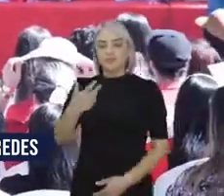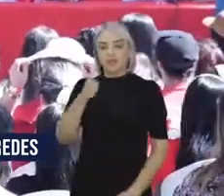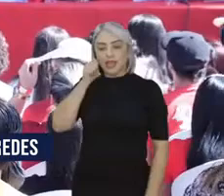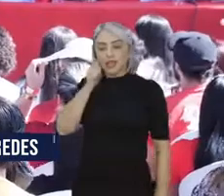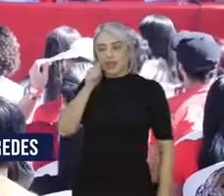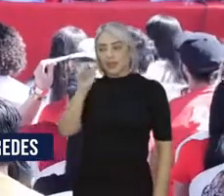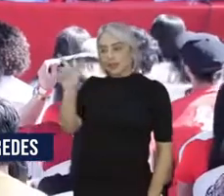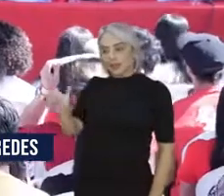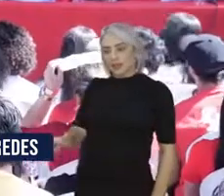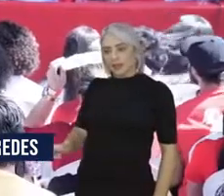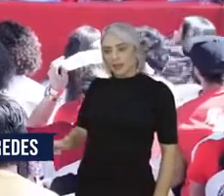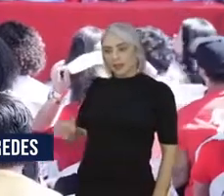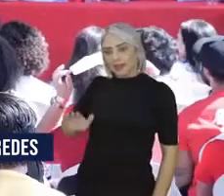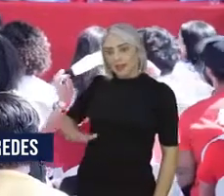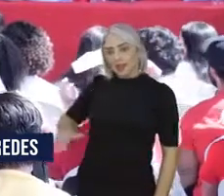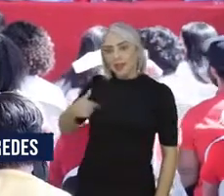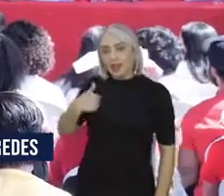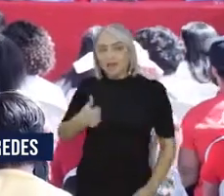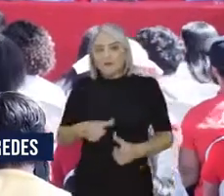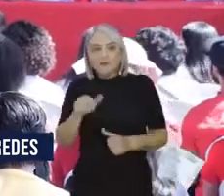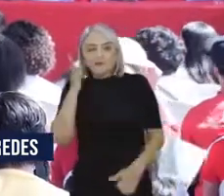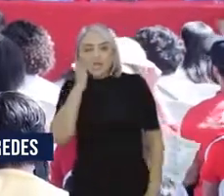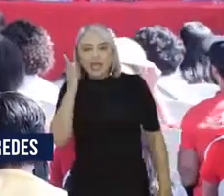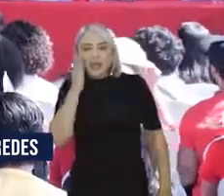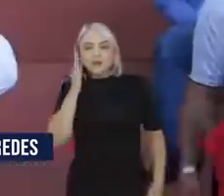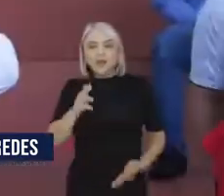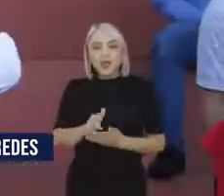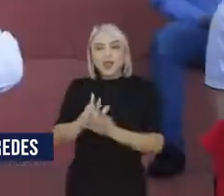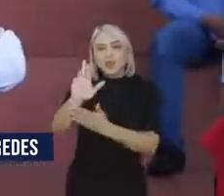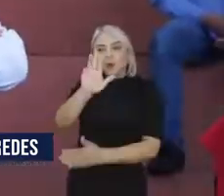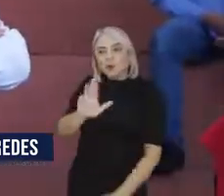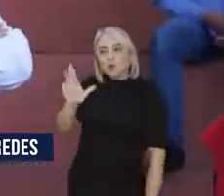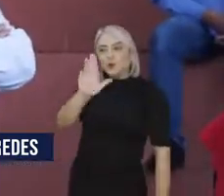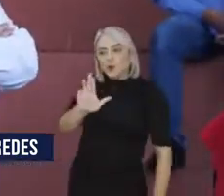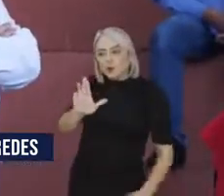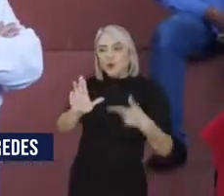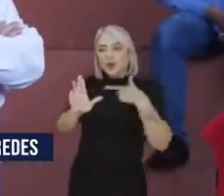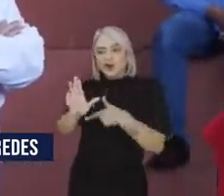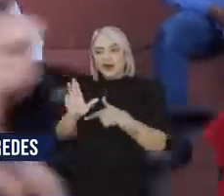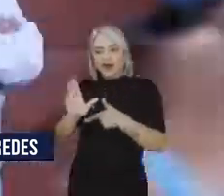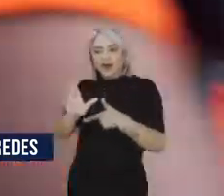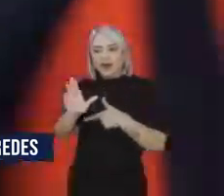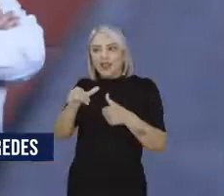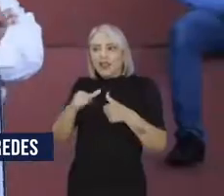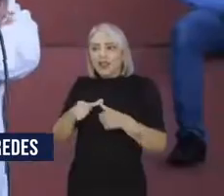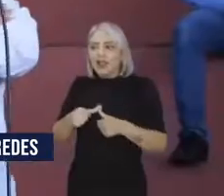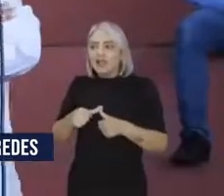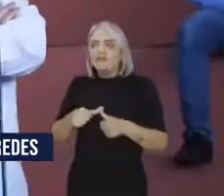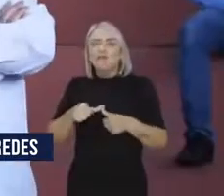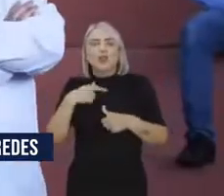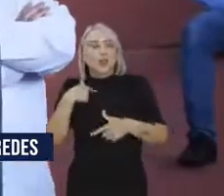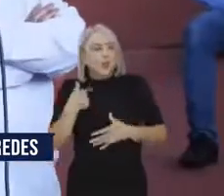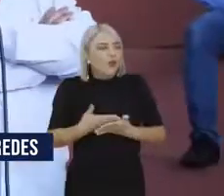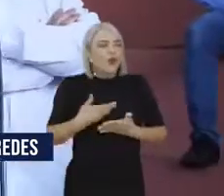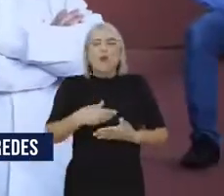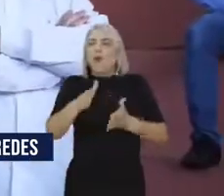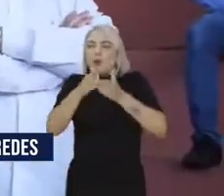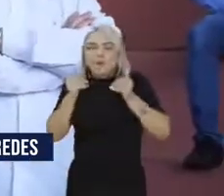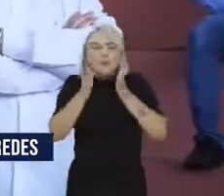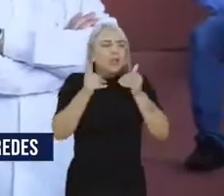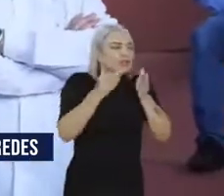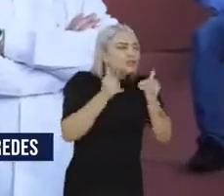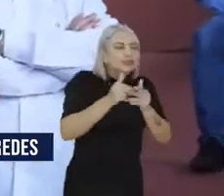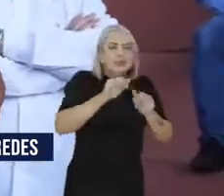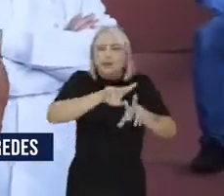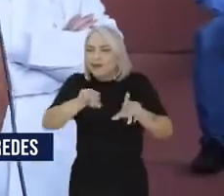ficou sabendo que o Lula ia vir pra cá, ela ficou no meu pé, ficou no pé da Cleide, ficou no pé do João Miranda e todo